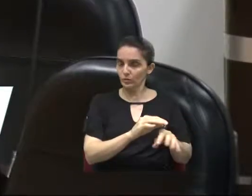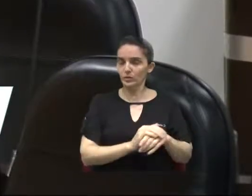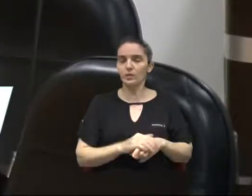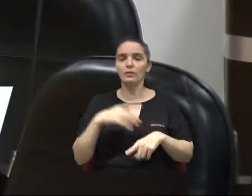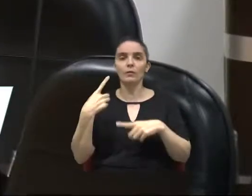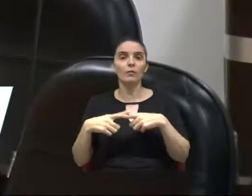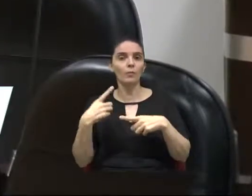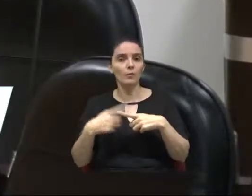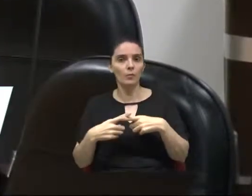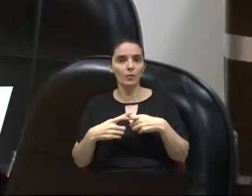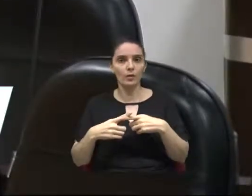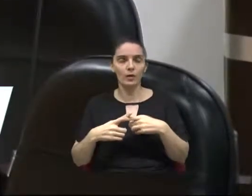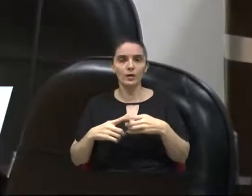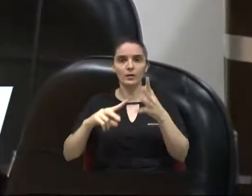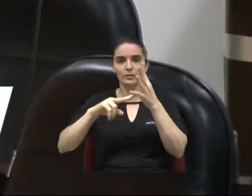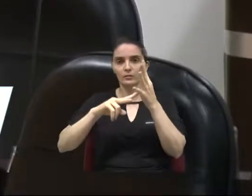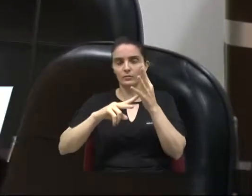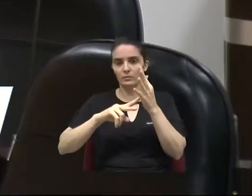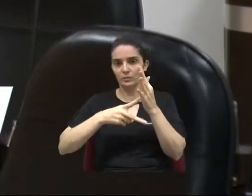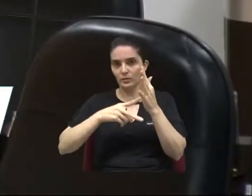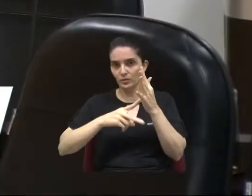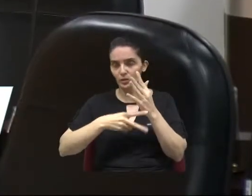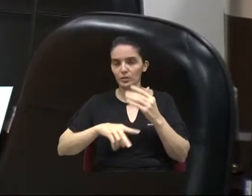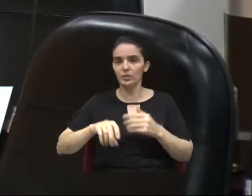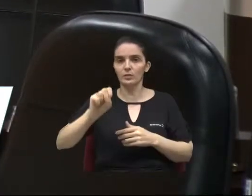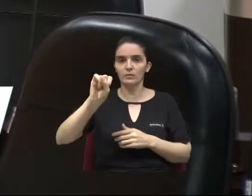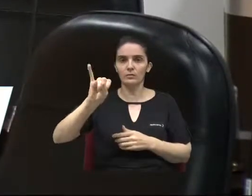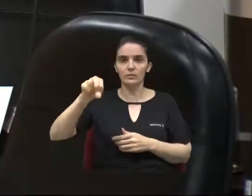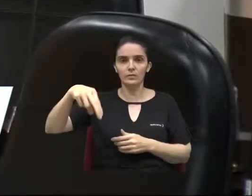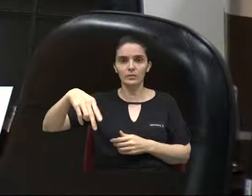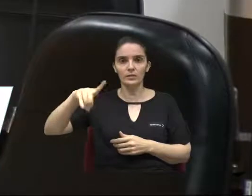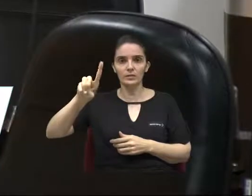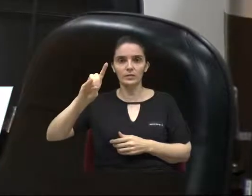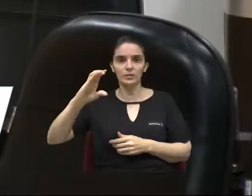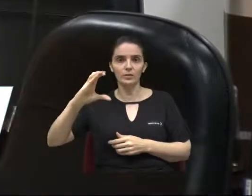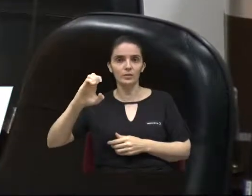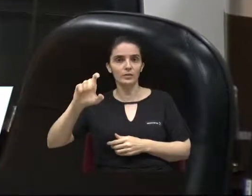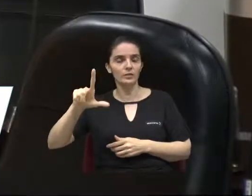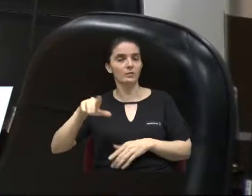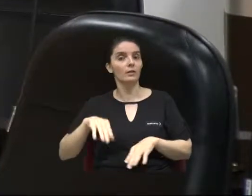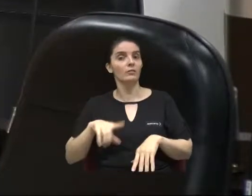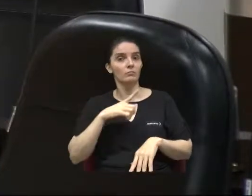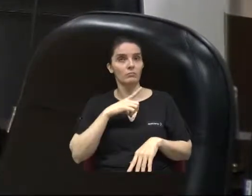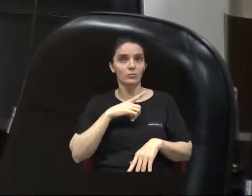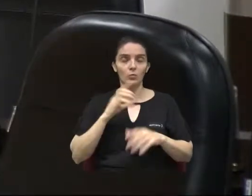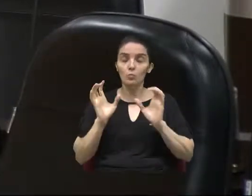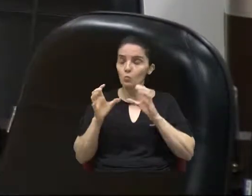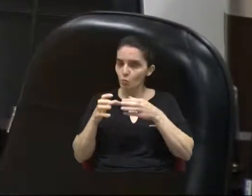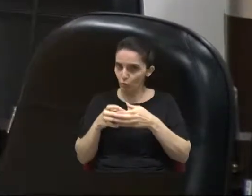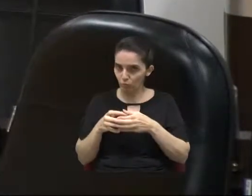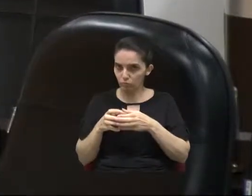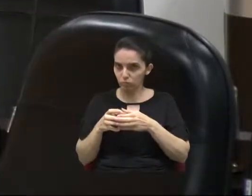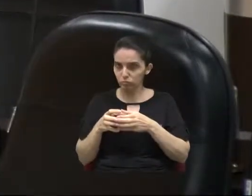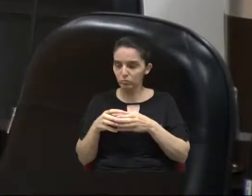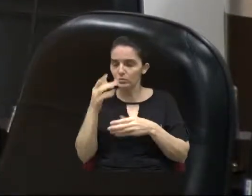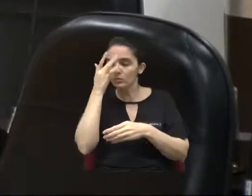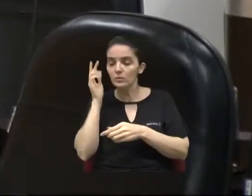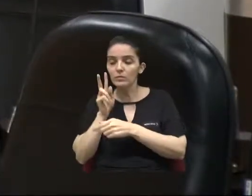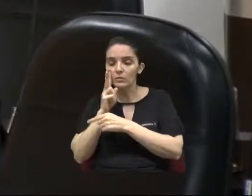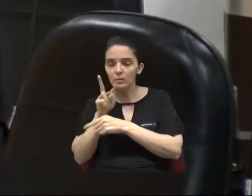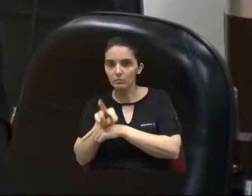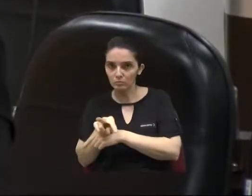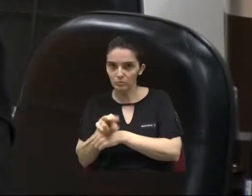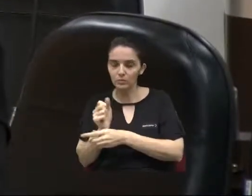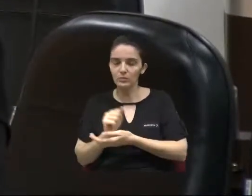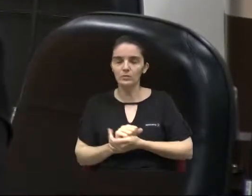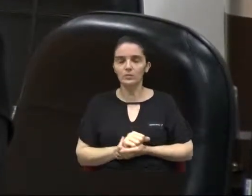pelo Sindicel e também por um grupo de monitoras da rede municipal para tratar de assuntos do seu